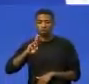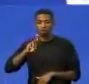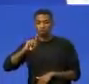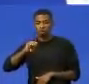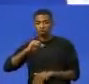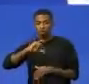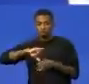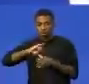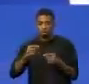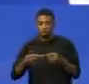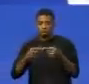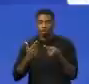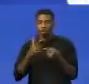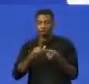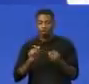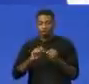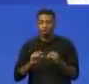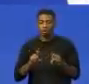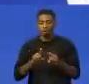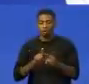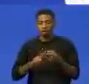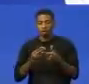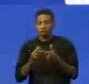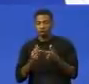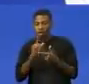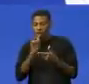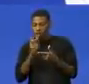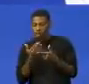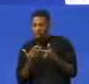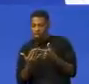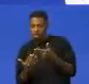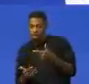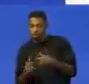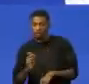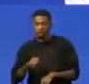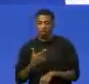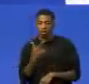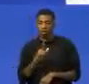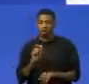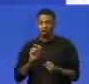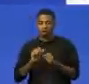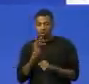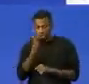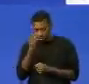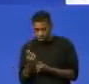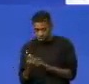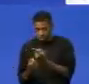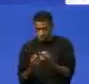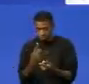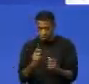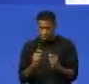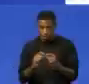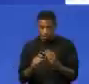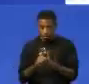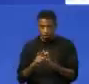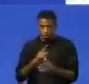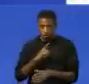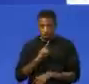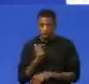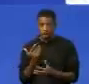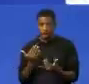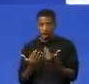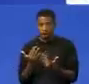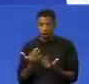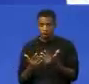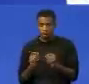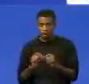geralmente odoríferas e líquidas, né? E podem ser extraídos por partes vegetais através do arraste de vapor d'água.